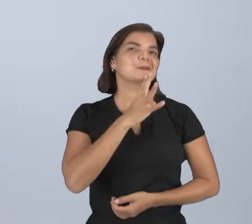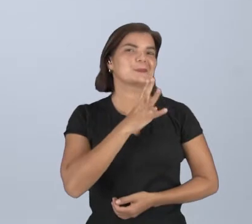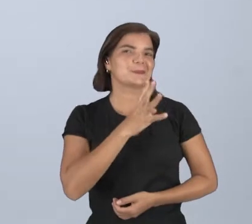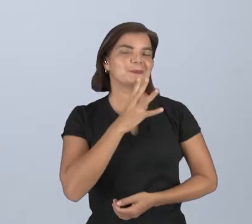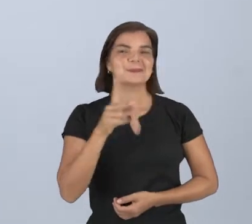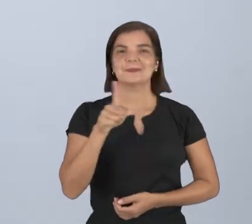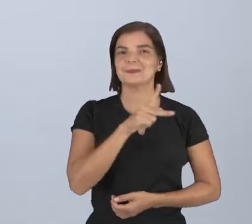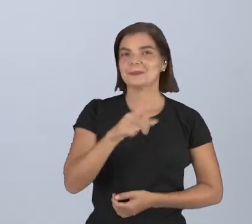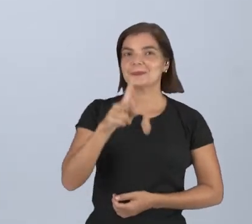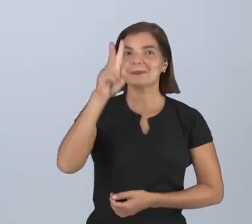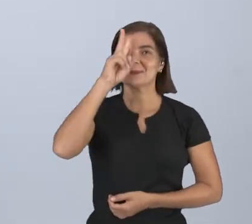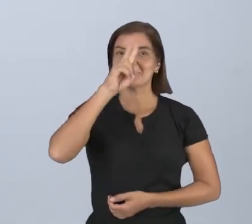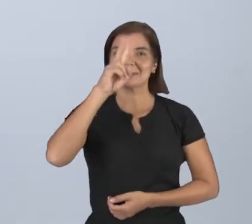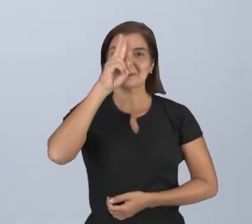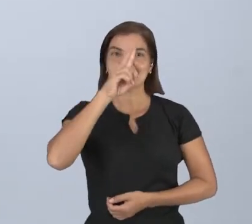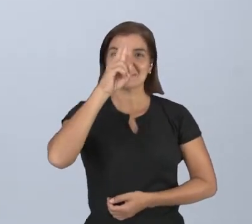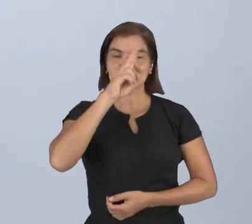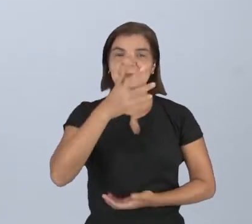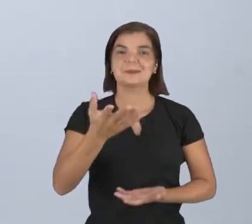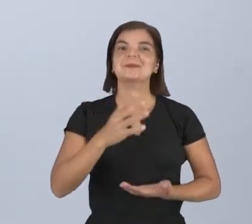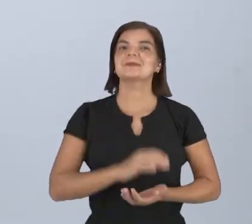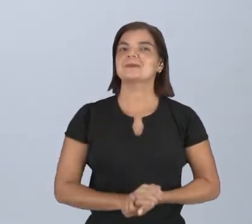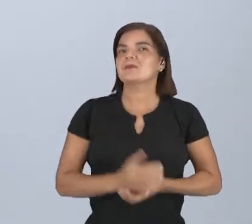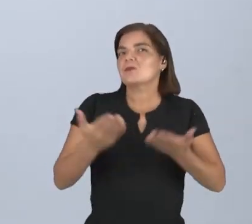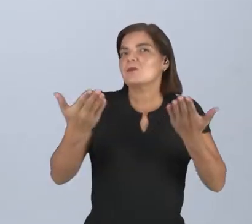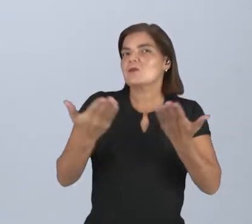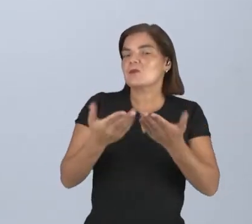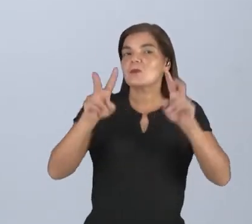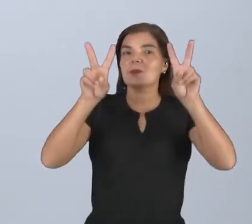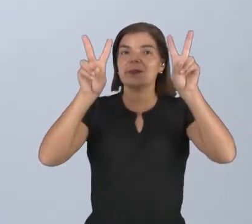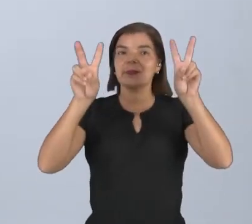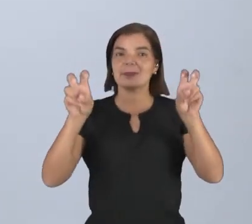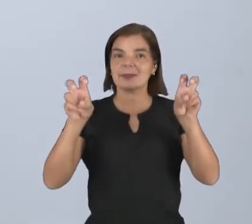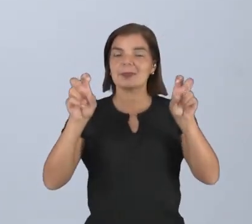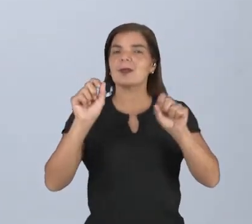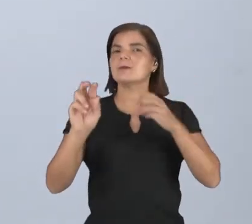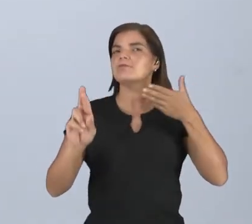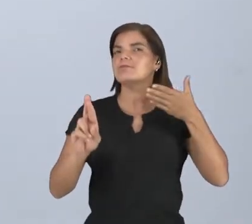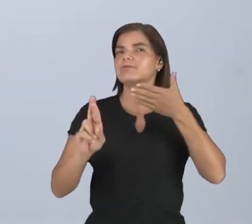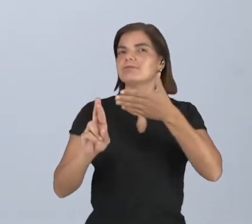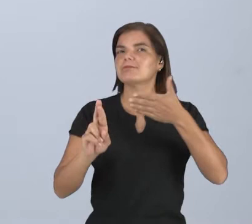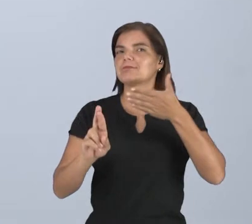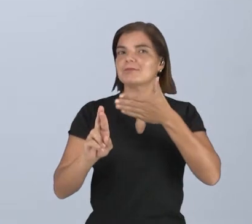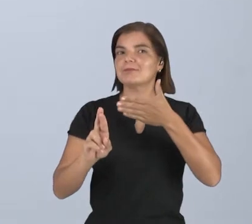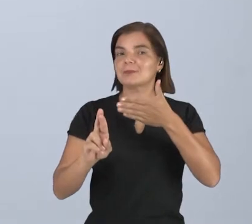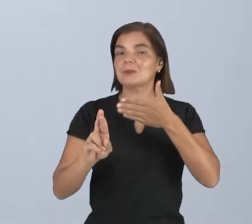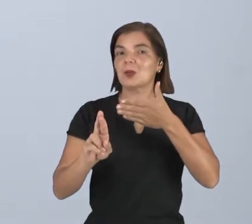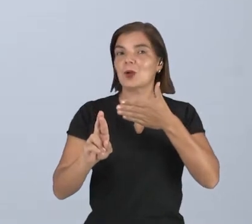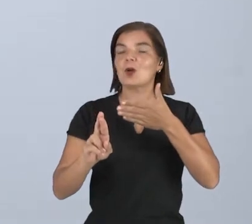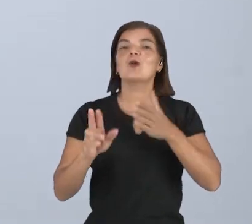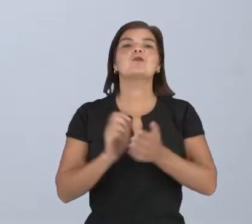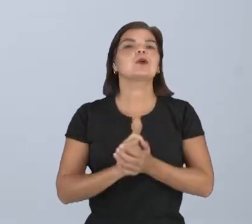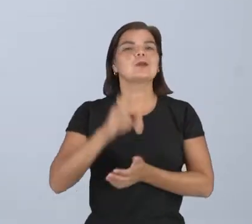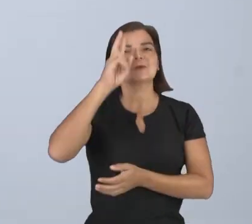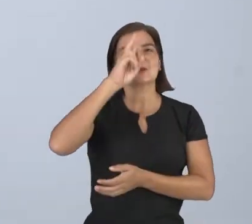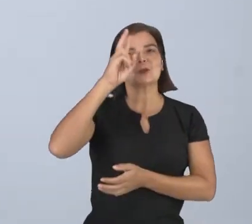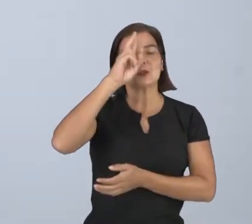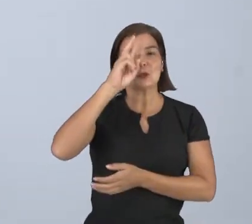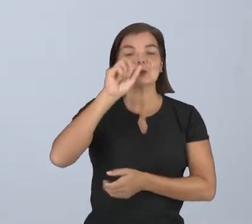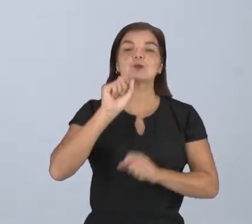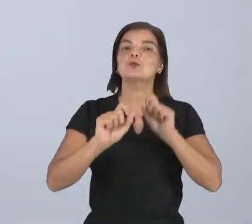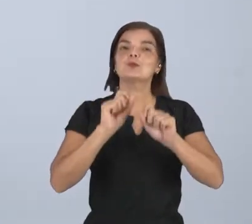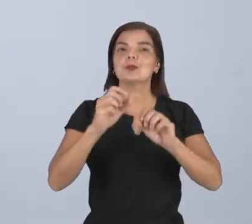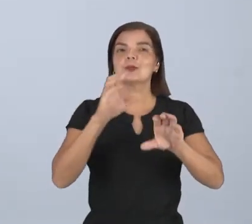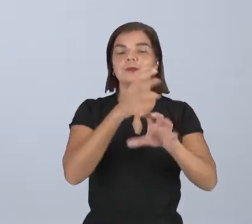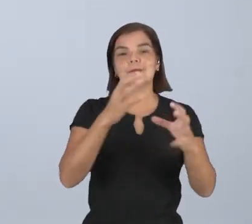Sou professora de História e hoje nosso assunto é referente à história do nosso continente europeu, né? Nós